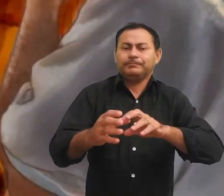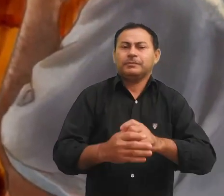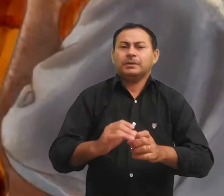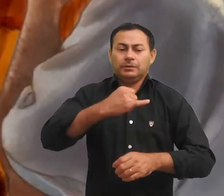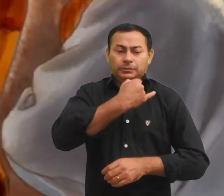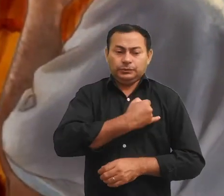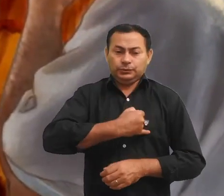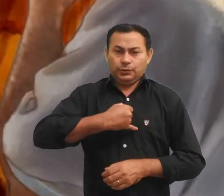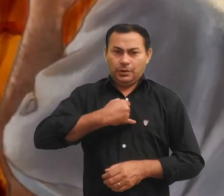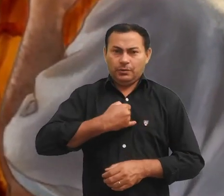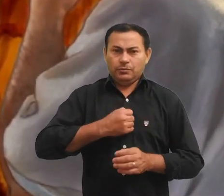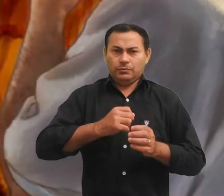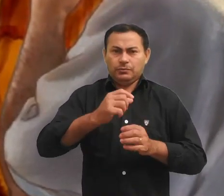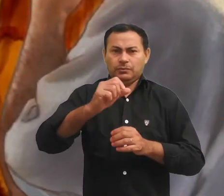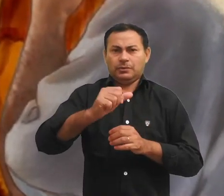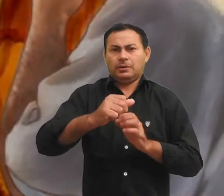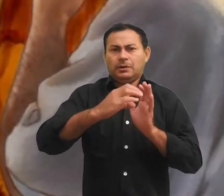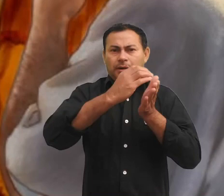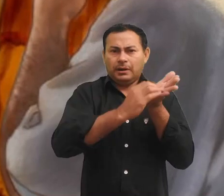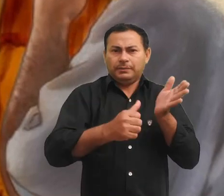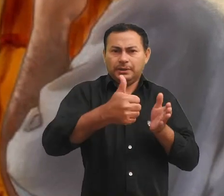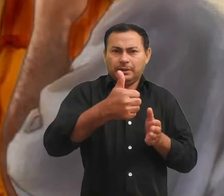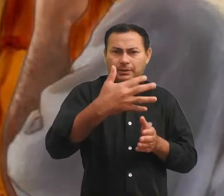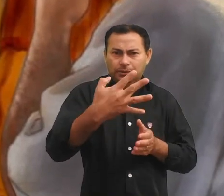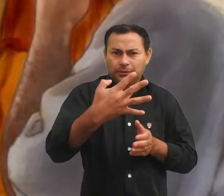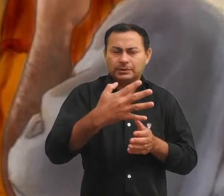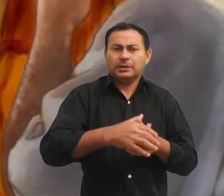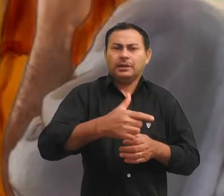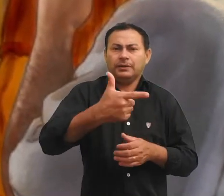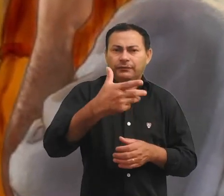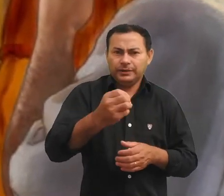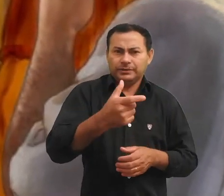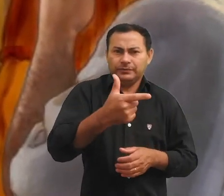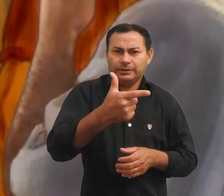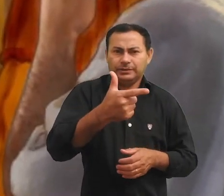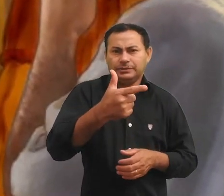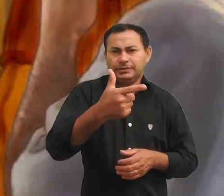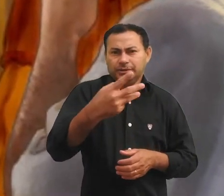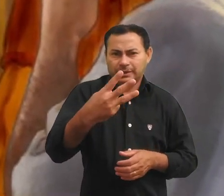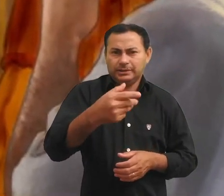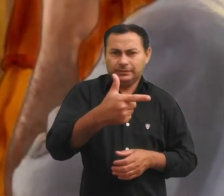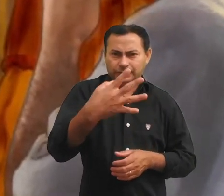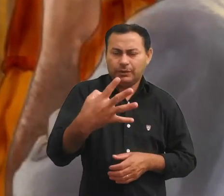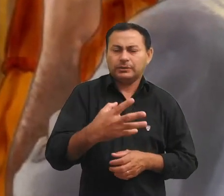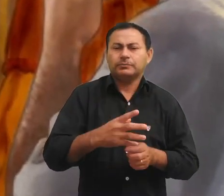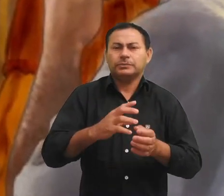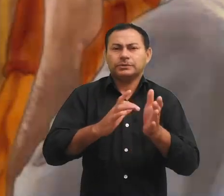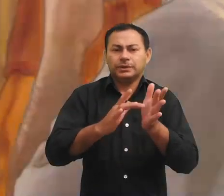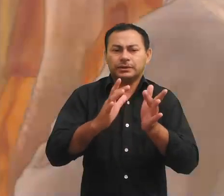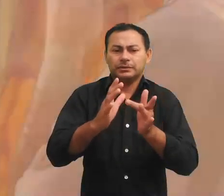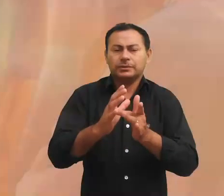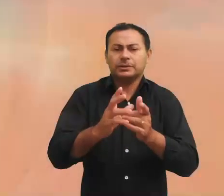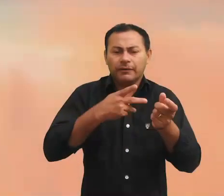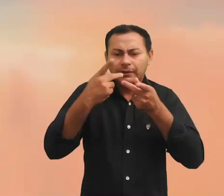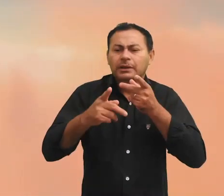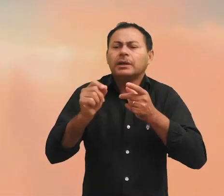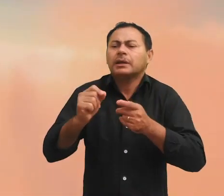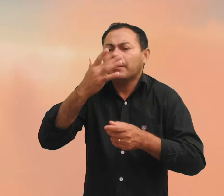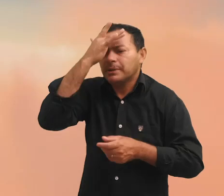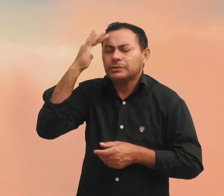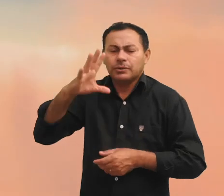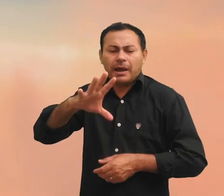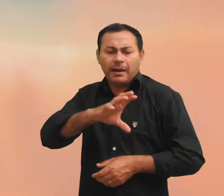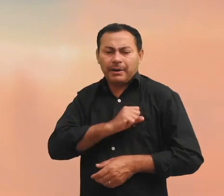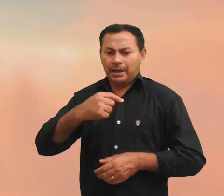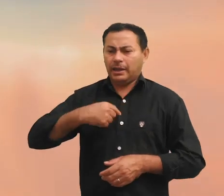seu ensino. Em João capítulo 14, versículos 23 e 24, Jesus respondeu à pergunta de Judas, dizendo: "Se alguém me